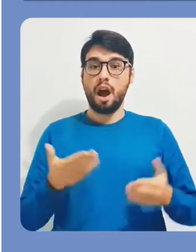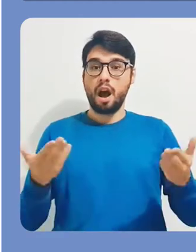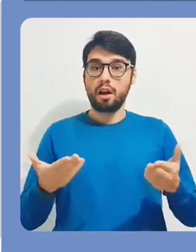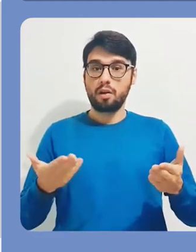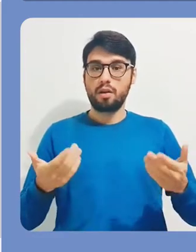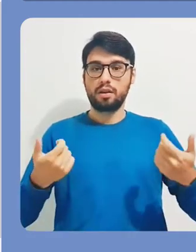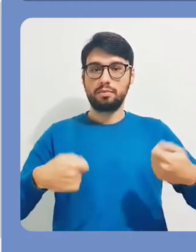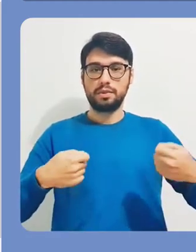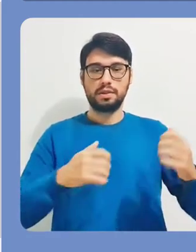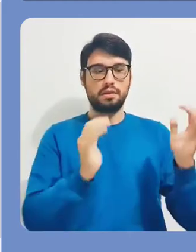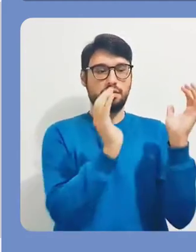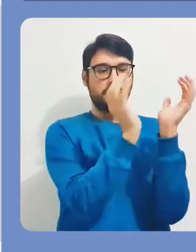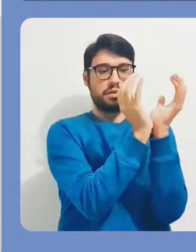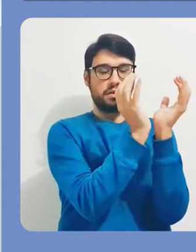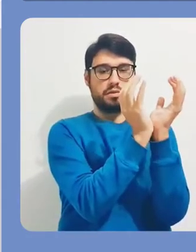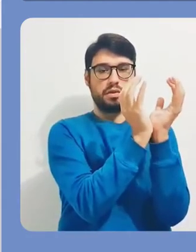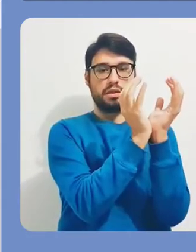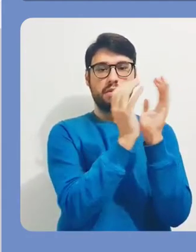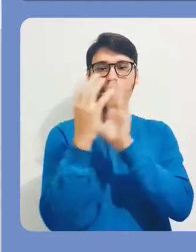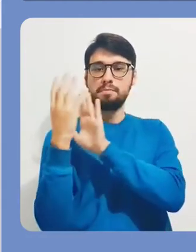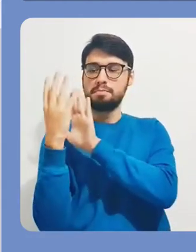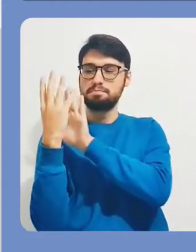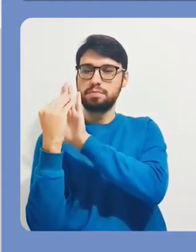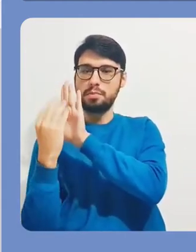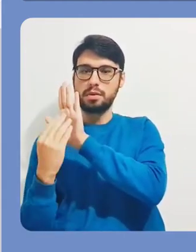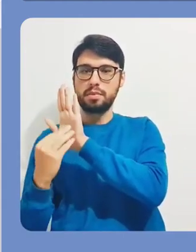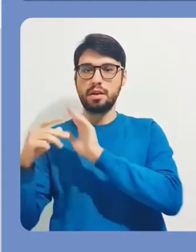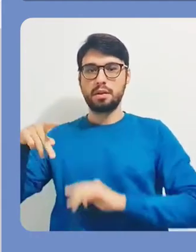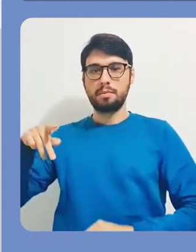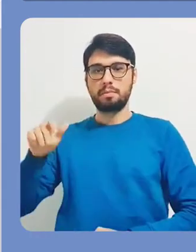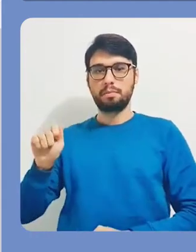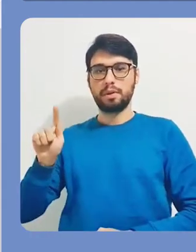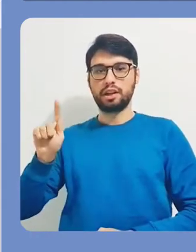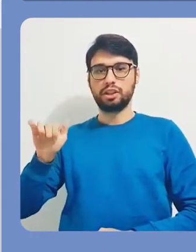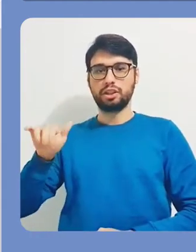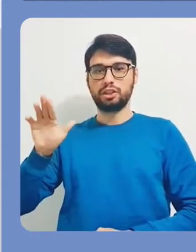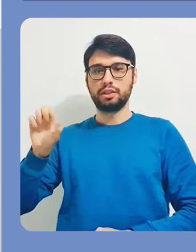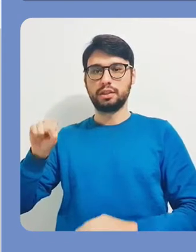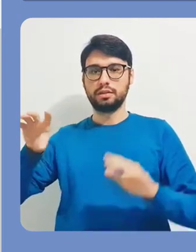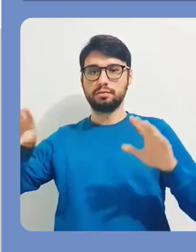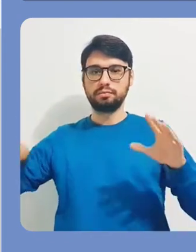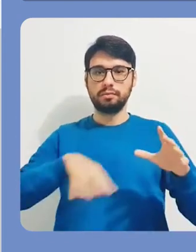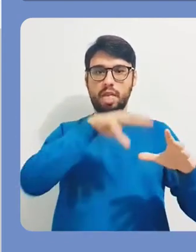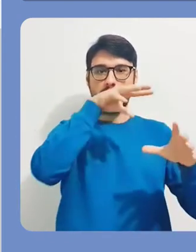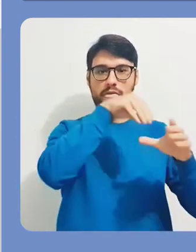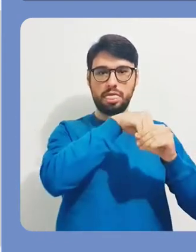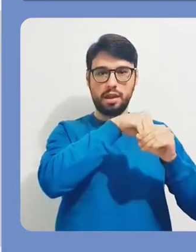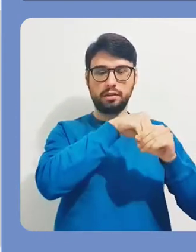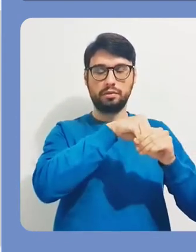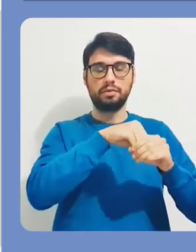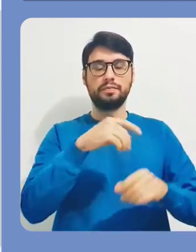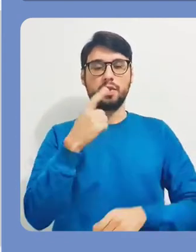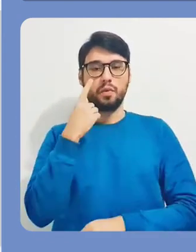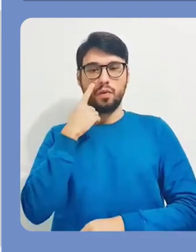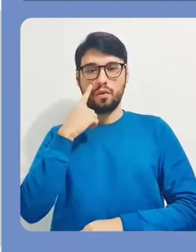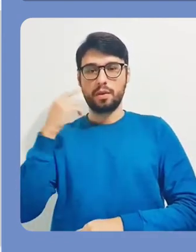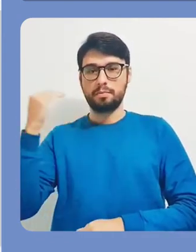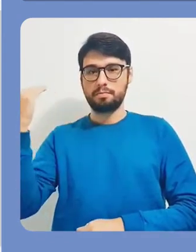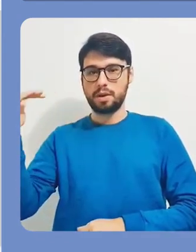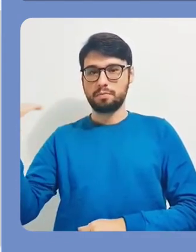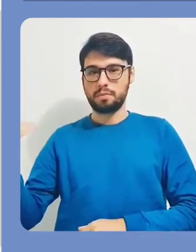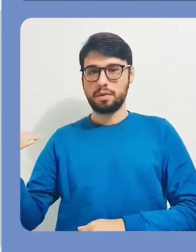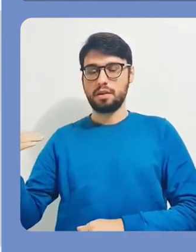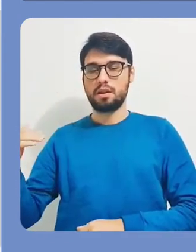Pronto. Esse menu foi criado e agora eu preciso adicionar páginas a essa categoria. Então,